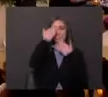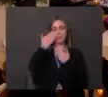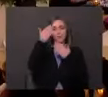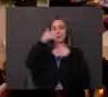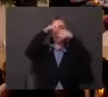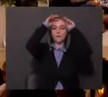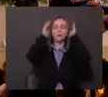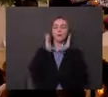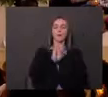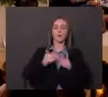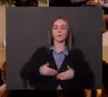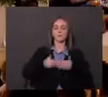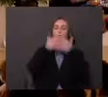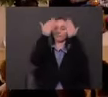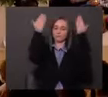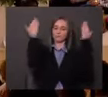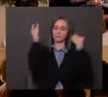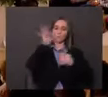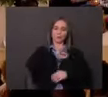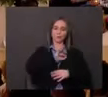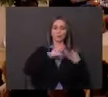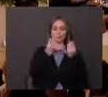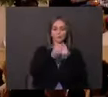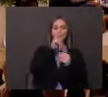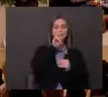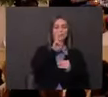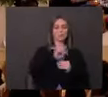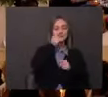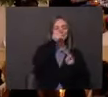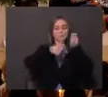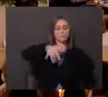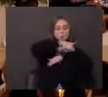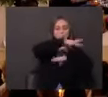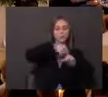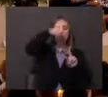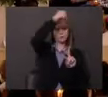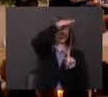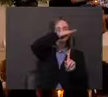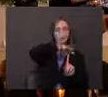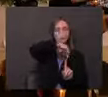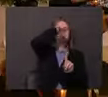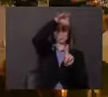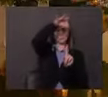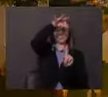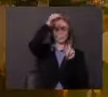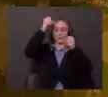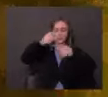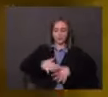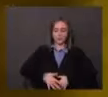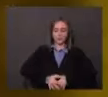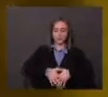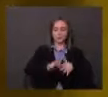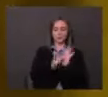de grâce. Le Seigneur est avec vous. Vous êtes bénie entre toutes les femmes, et Jésus, le fruit de vos entrailles, est